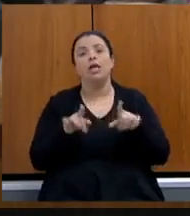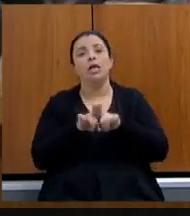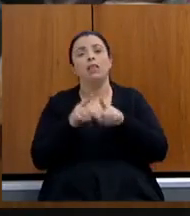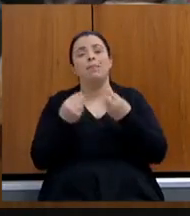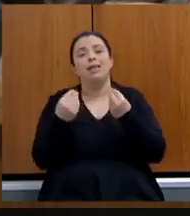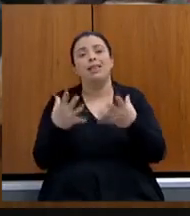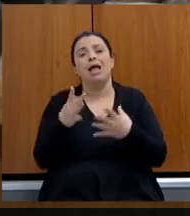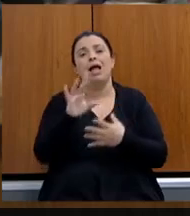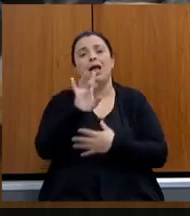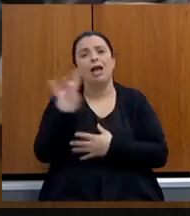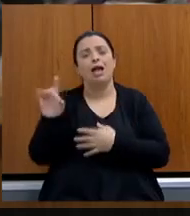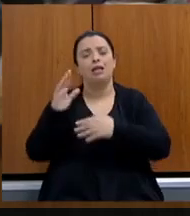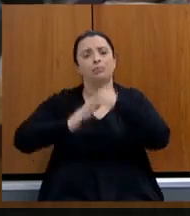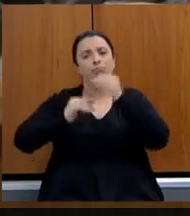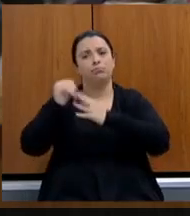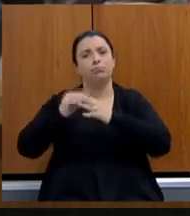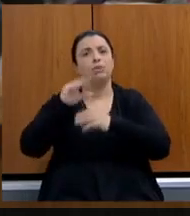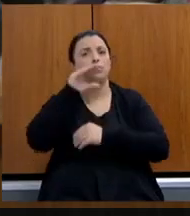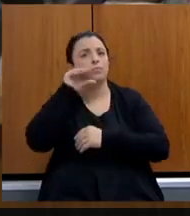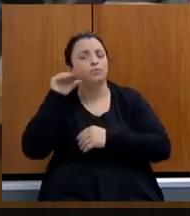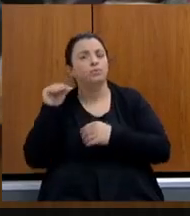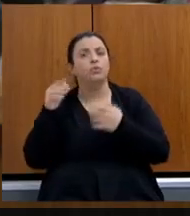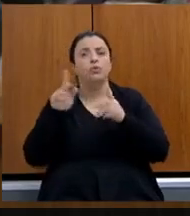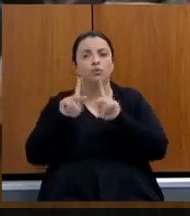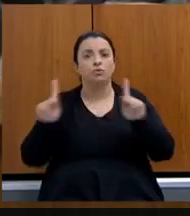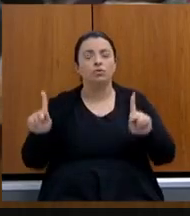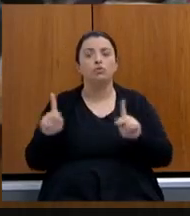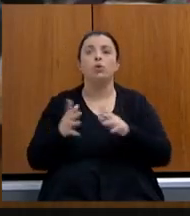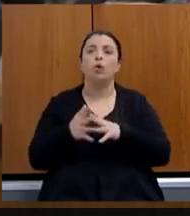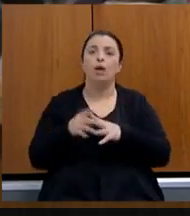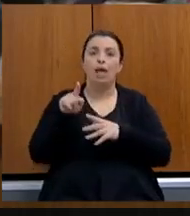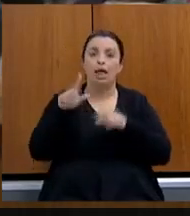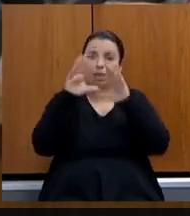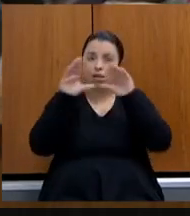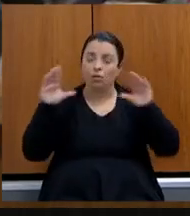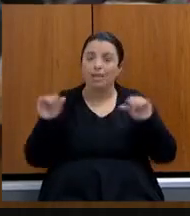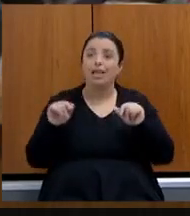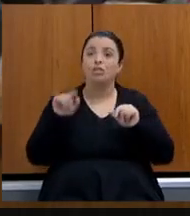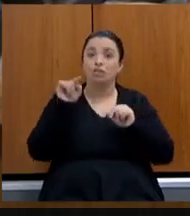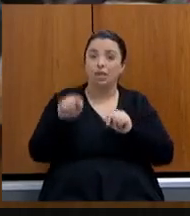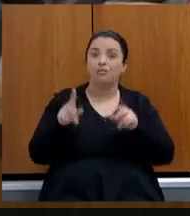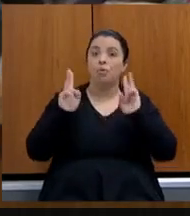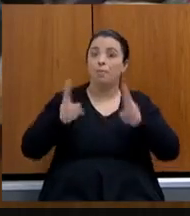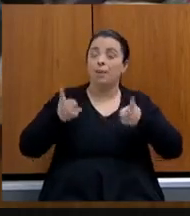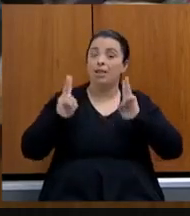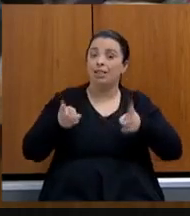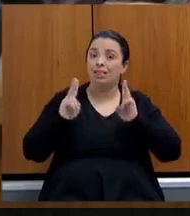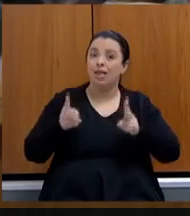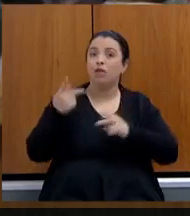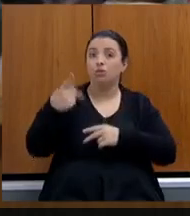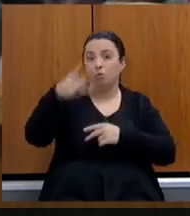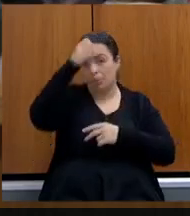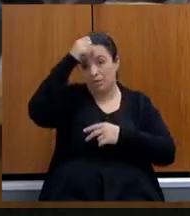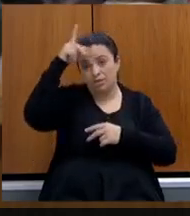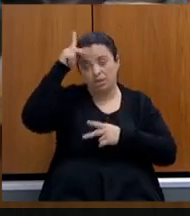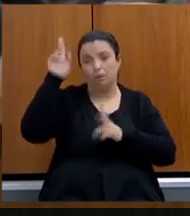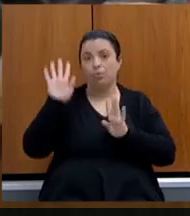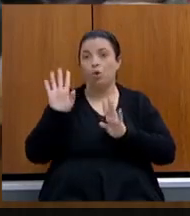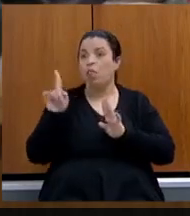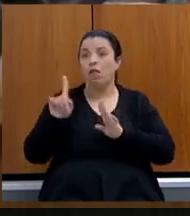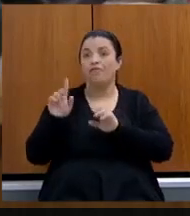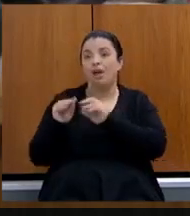é por tempo indeterminado por parte do Estado de Que não serão movimentados de município e que puxa